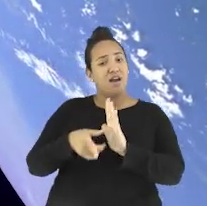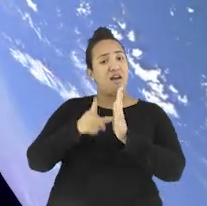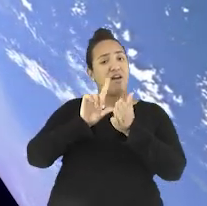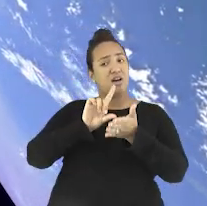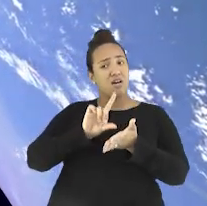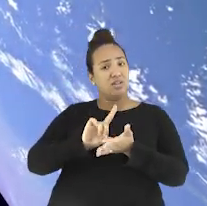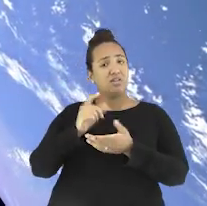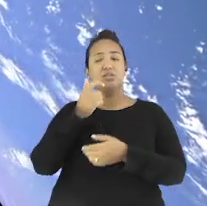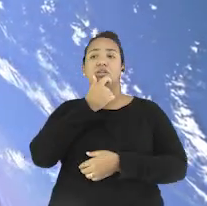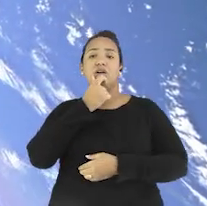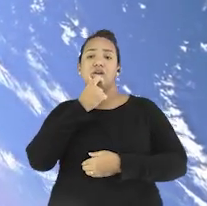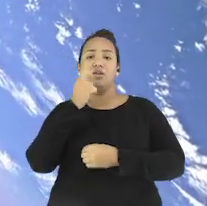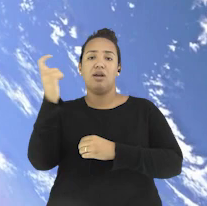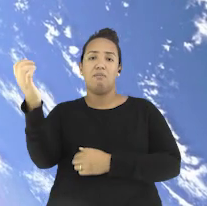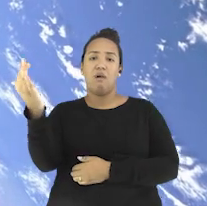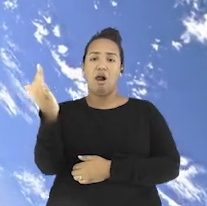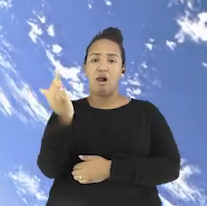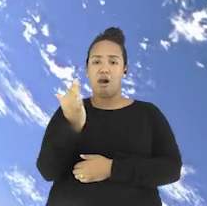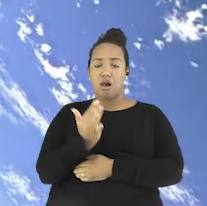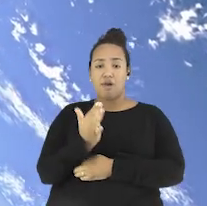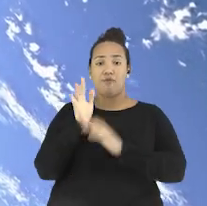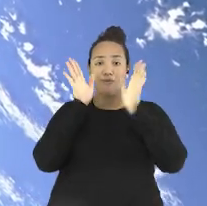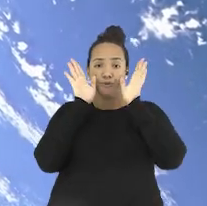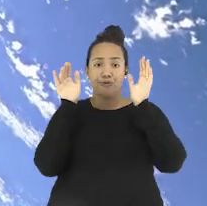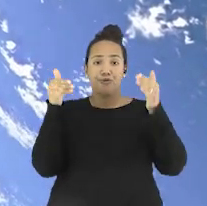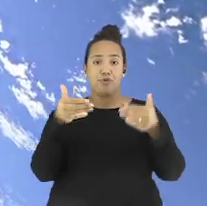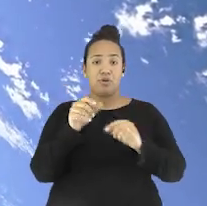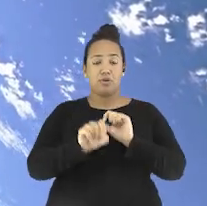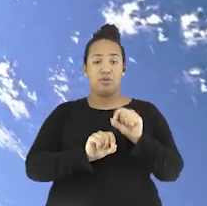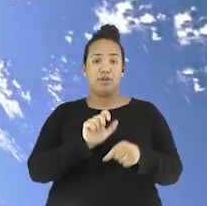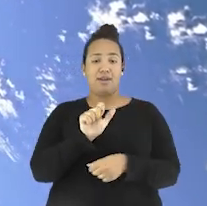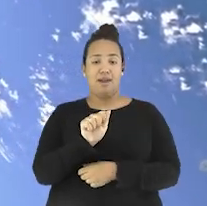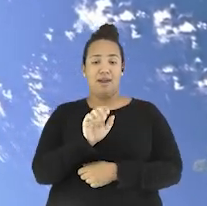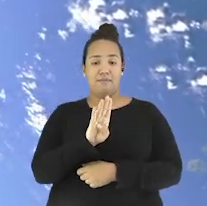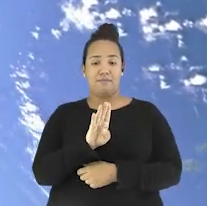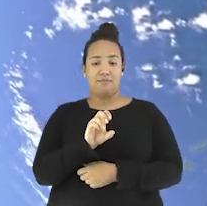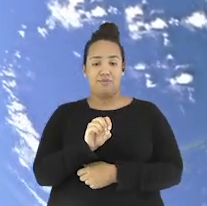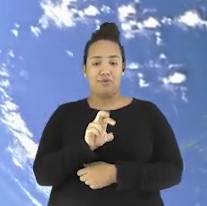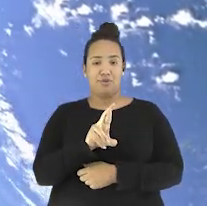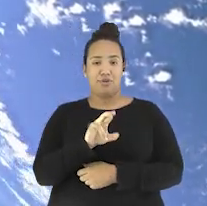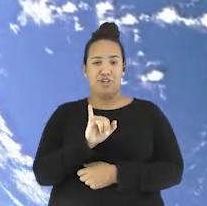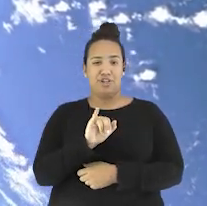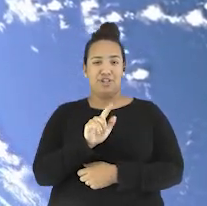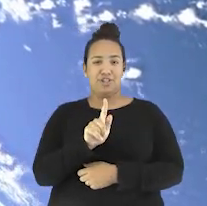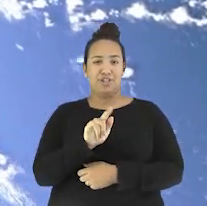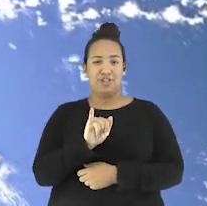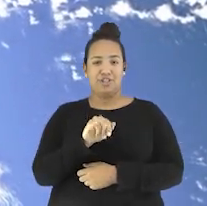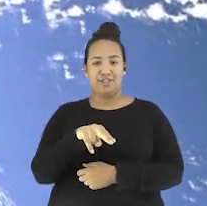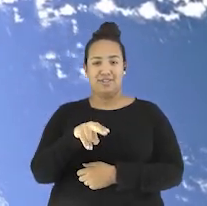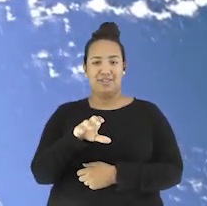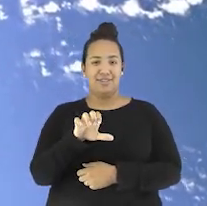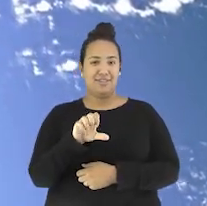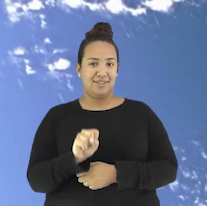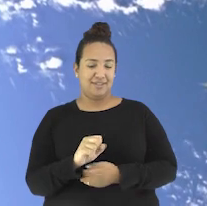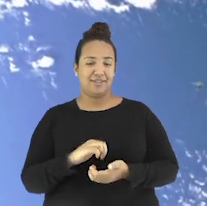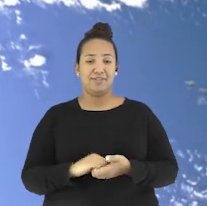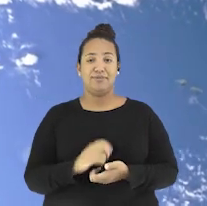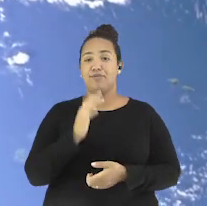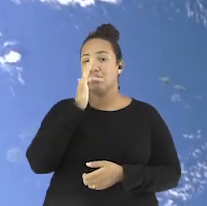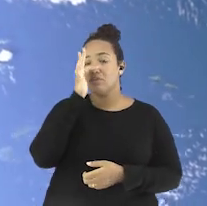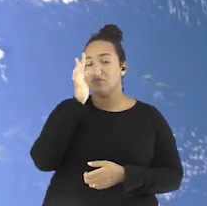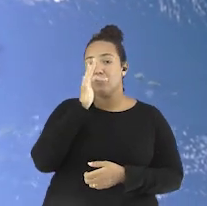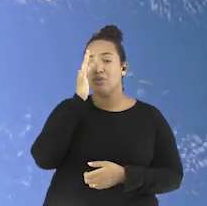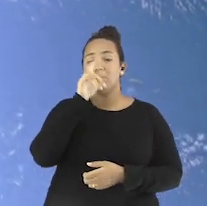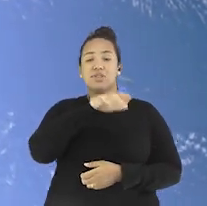dos colonizadores ingleses, onde podemos destacar os aborígenes australianos. A fauna e a flora local